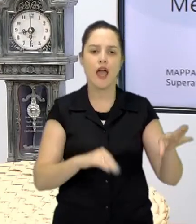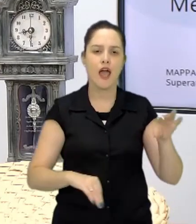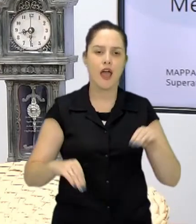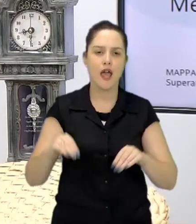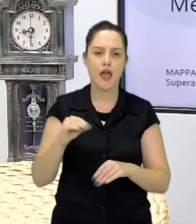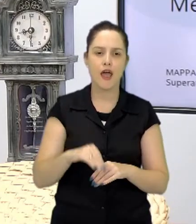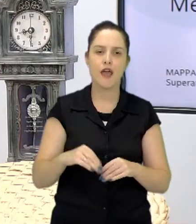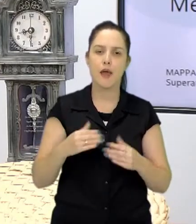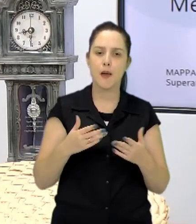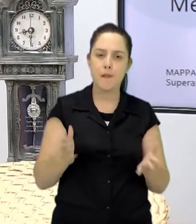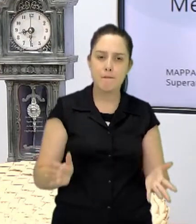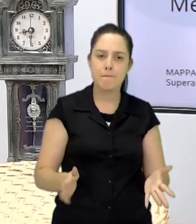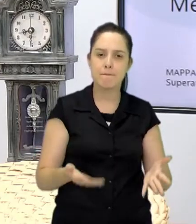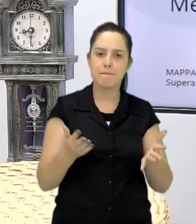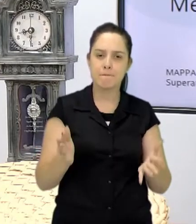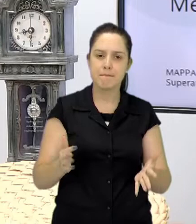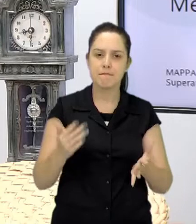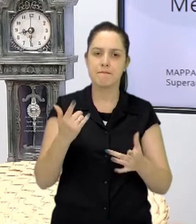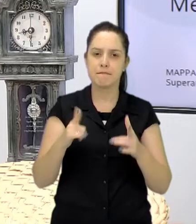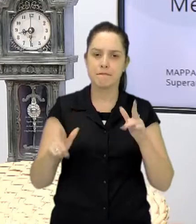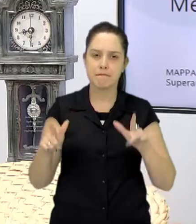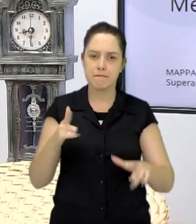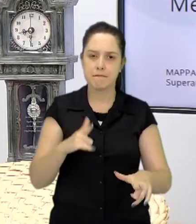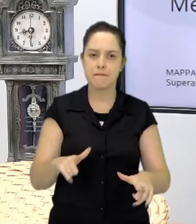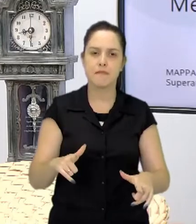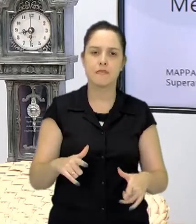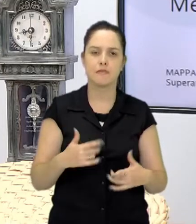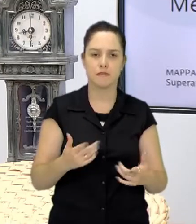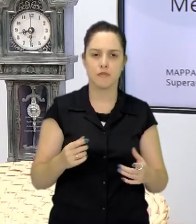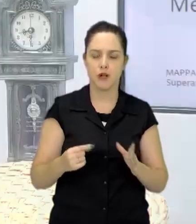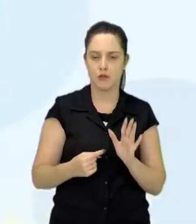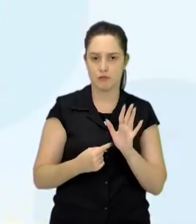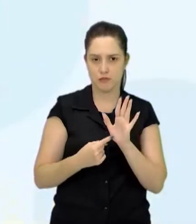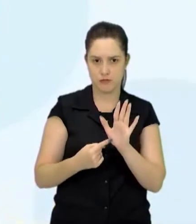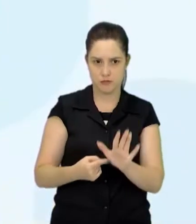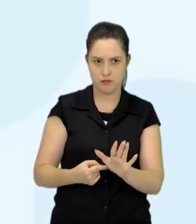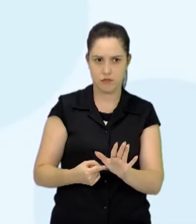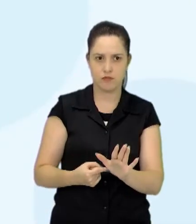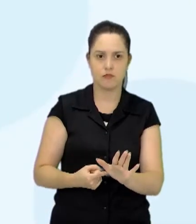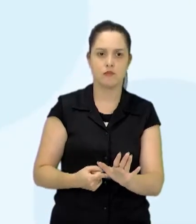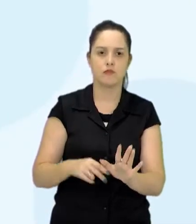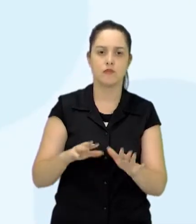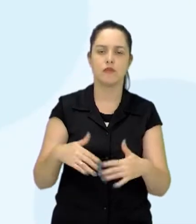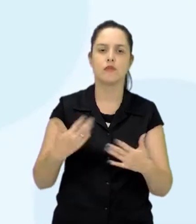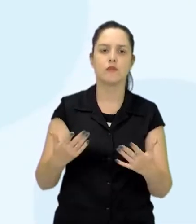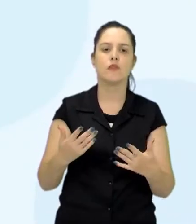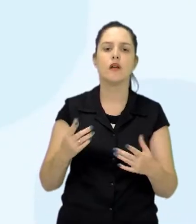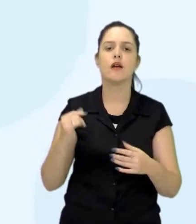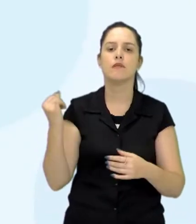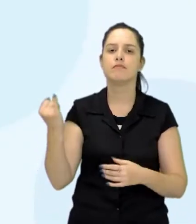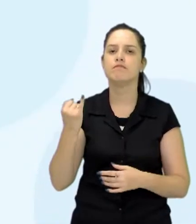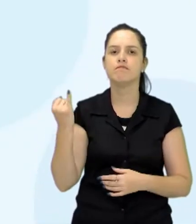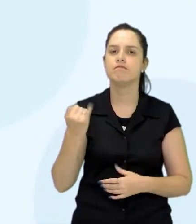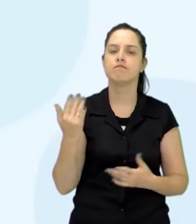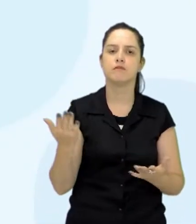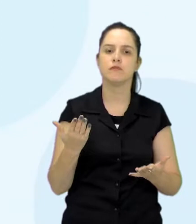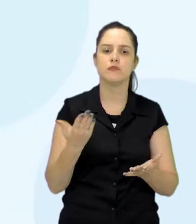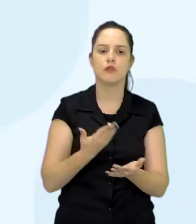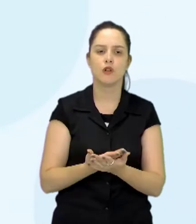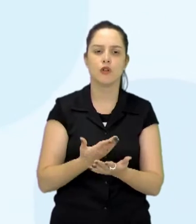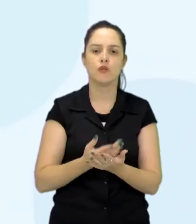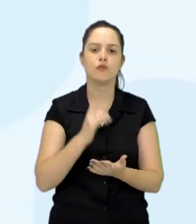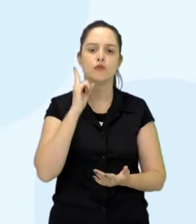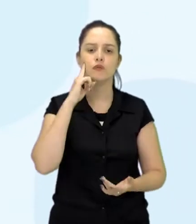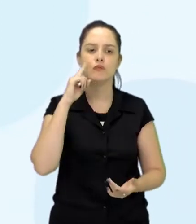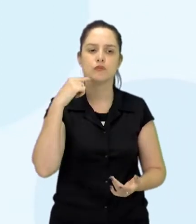da utilização aí de um gênero jornalístico. Eu vou colocar na tela para vocês, então, a estratégia da aula, né, que é metodologia ativa e